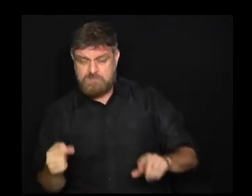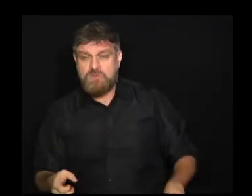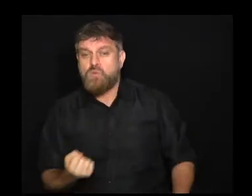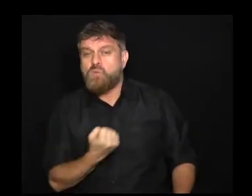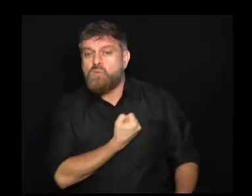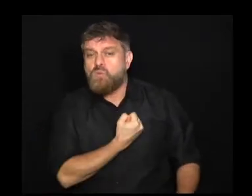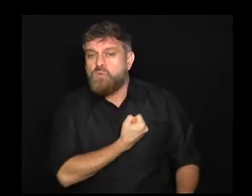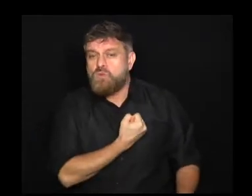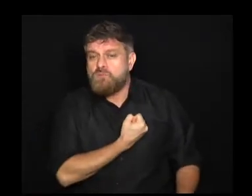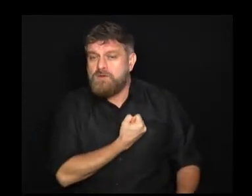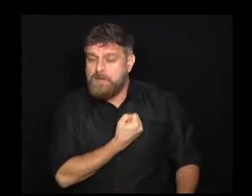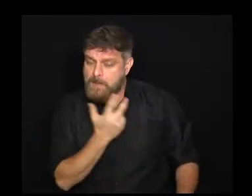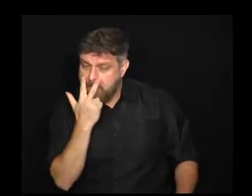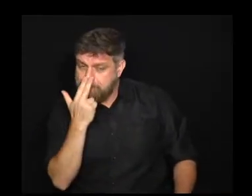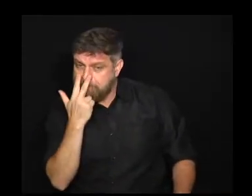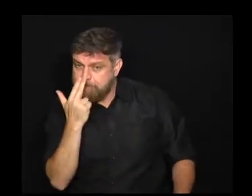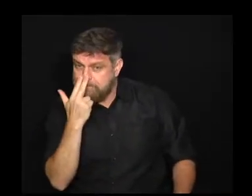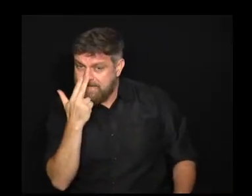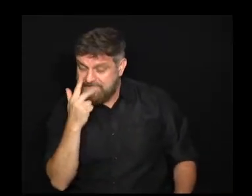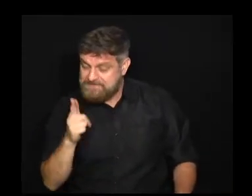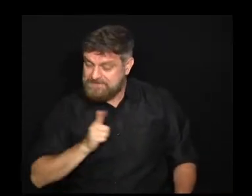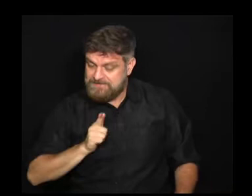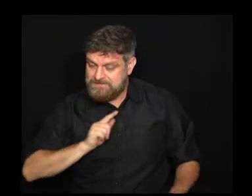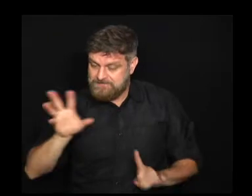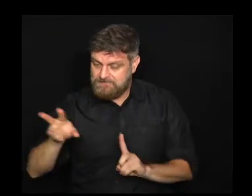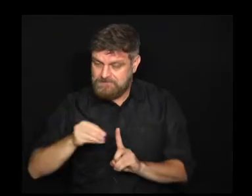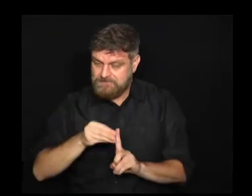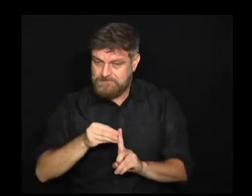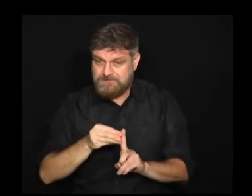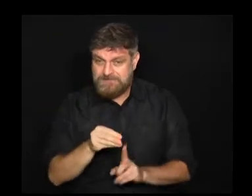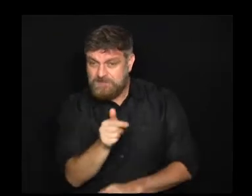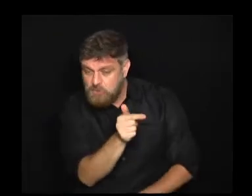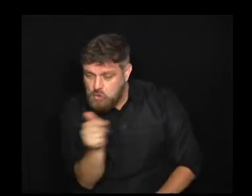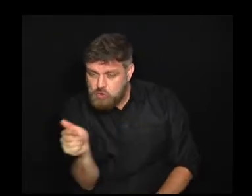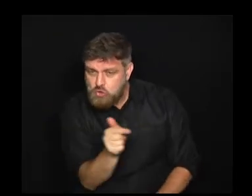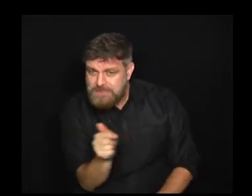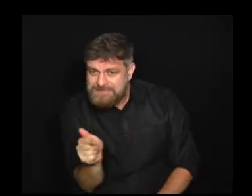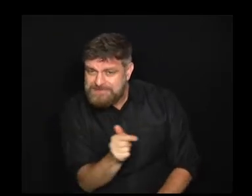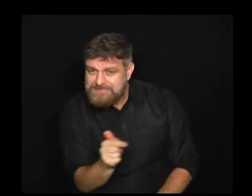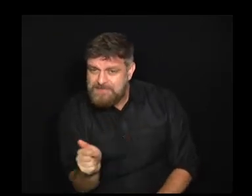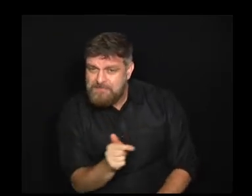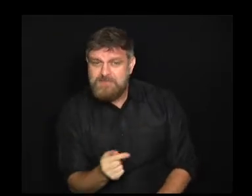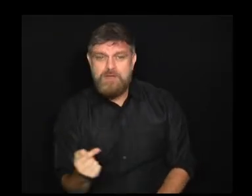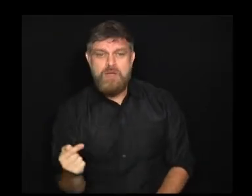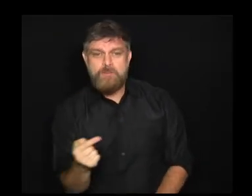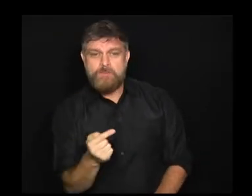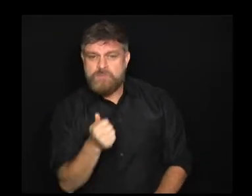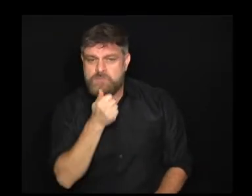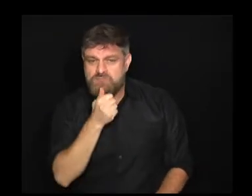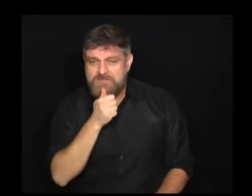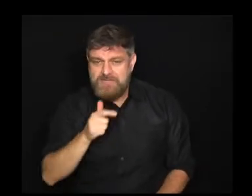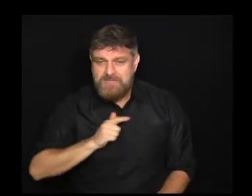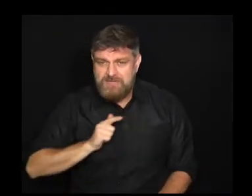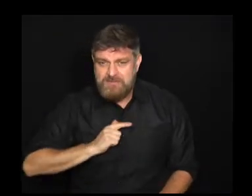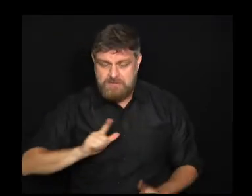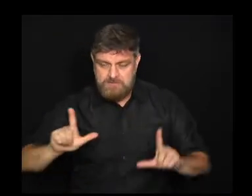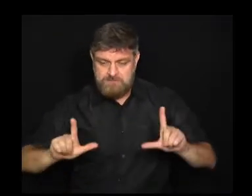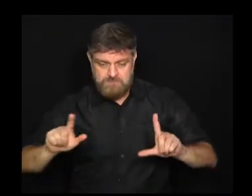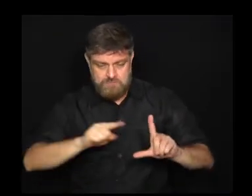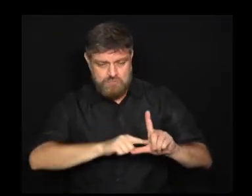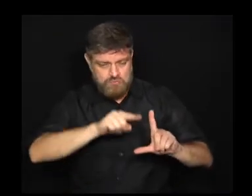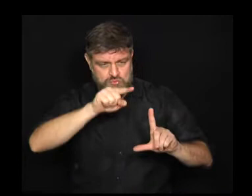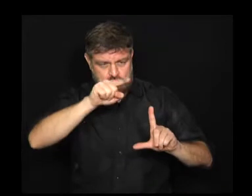número de suspeitos semanais, a gente verifica que ainda estamos dentro do canal endêmico, ou